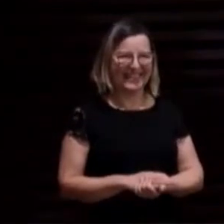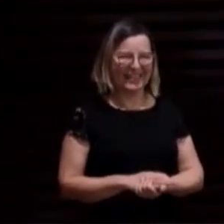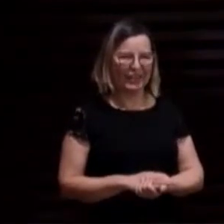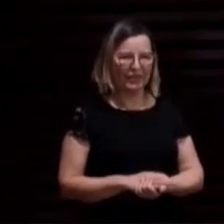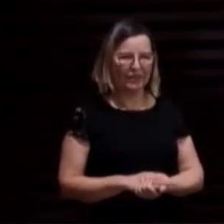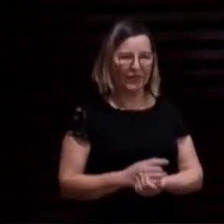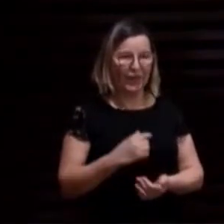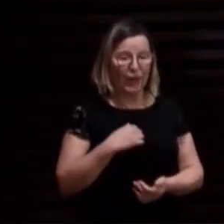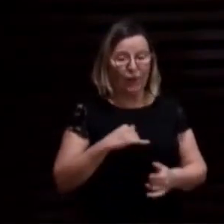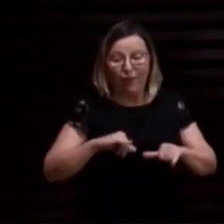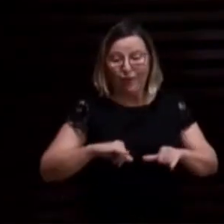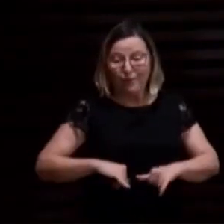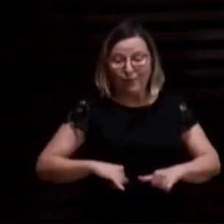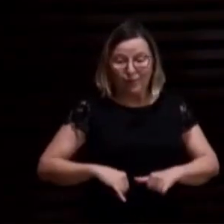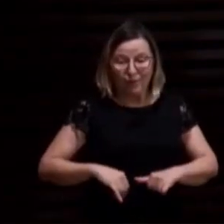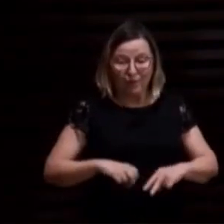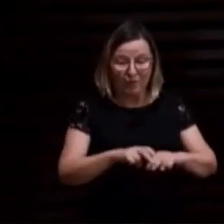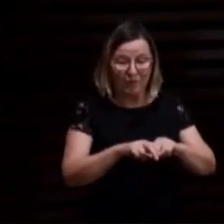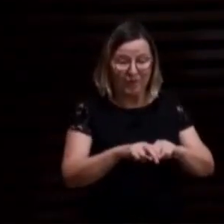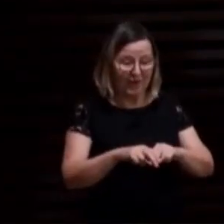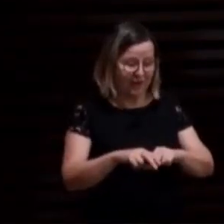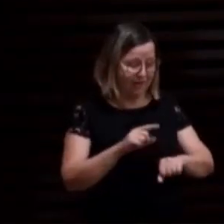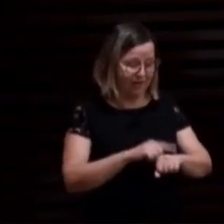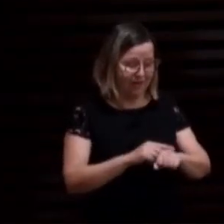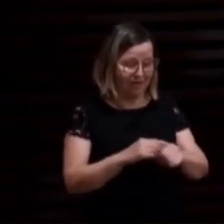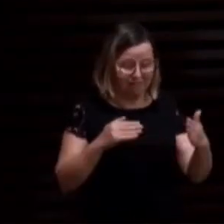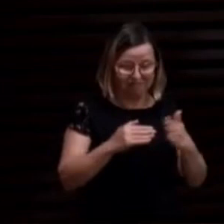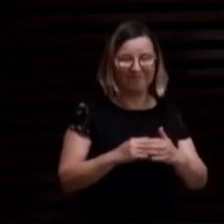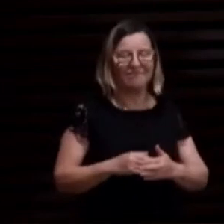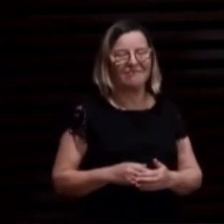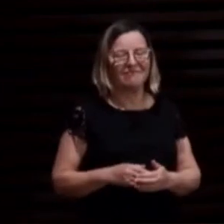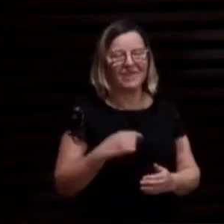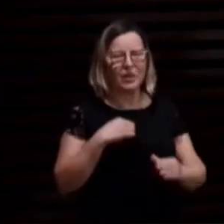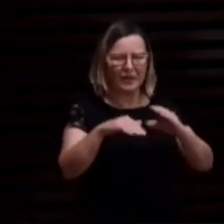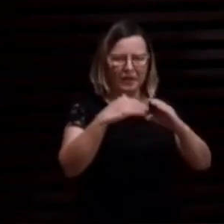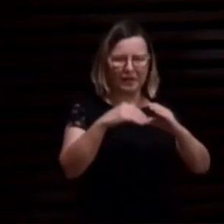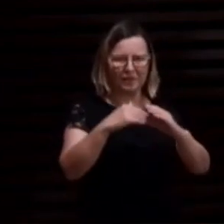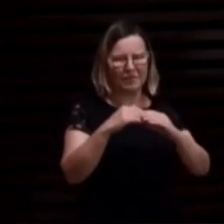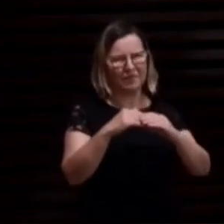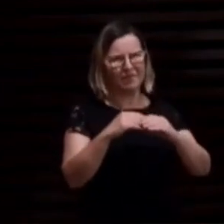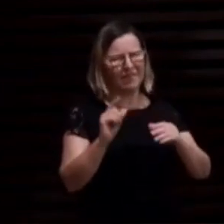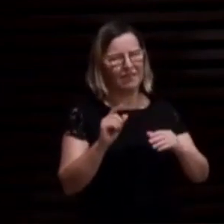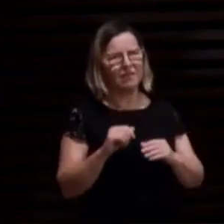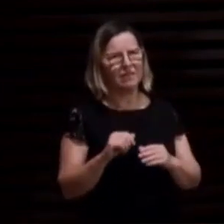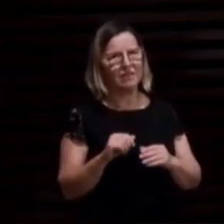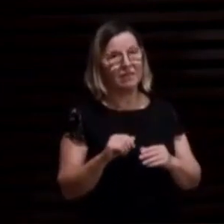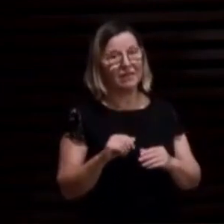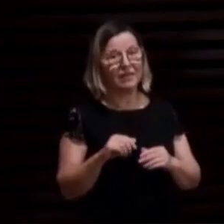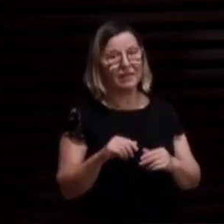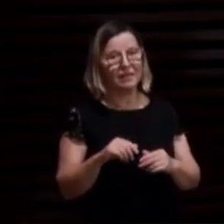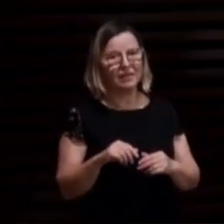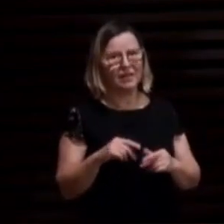Eu sofro com esse negócio de horário. Eu recebi uns e-mails outro dia, um e-mail não, mas pregação